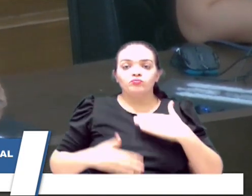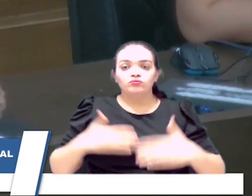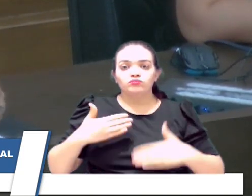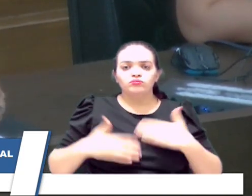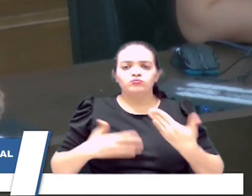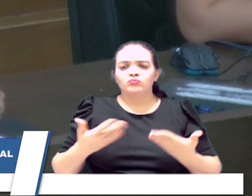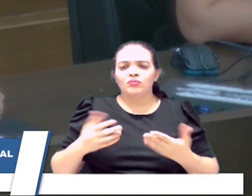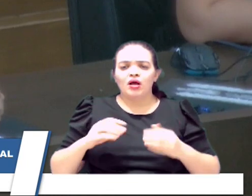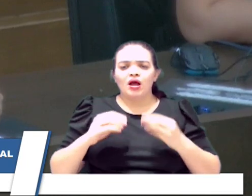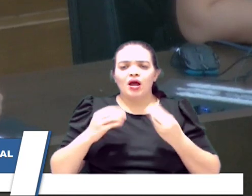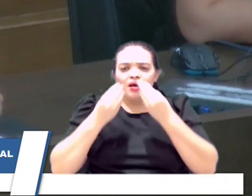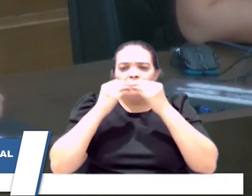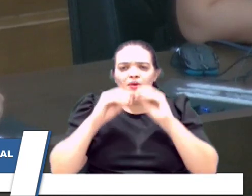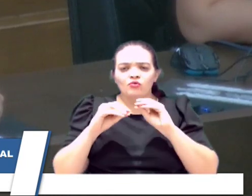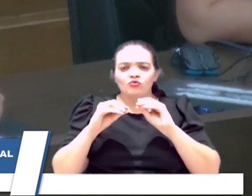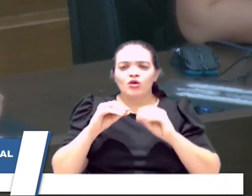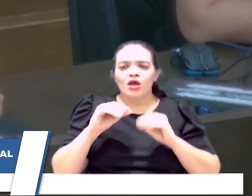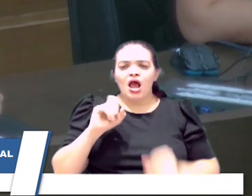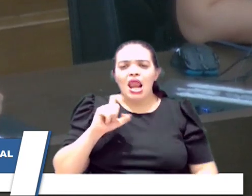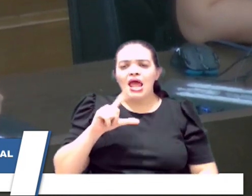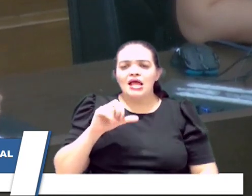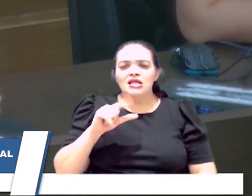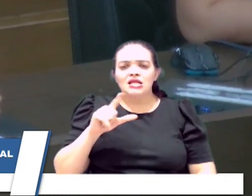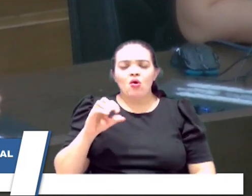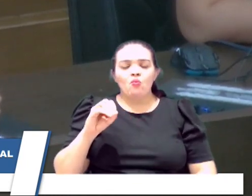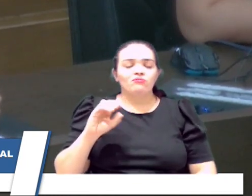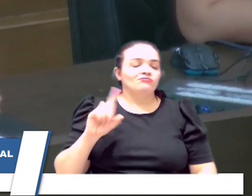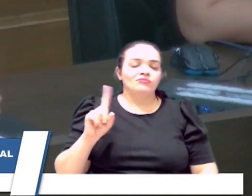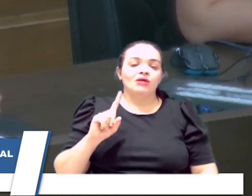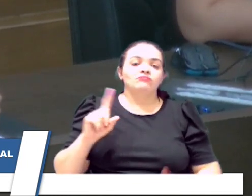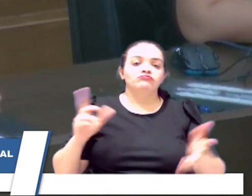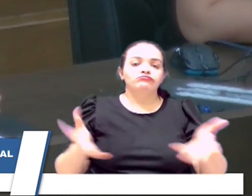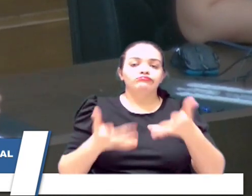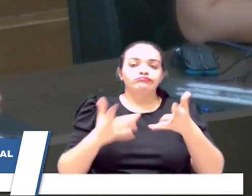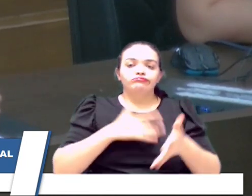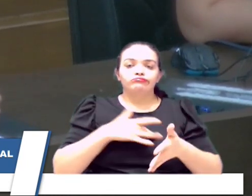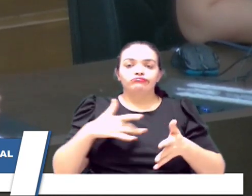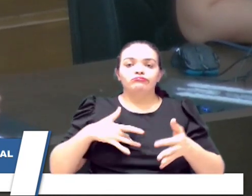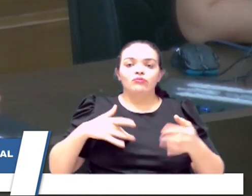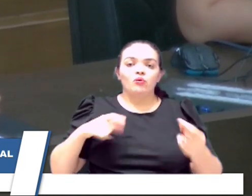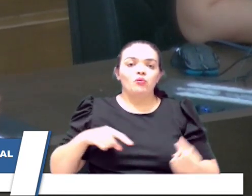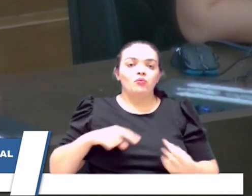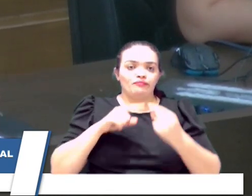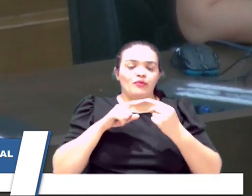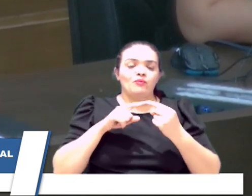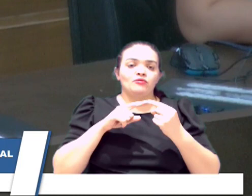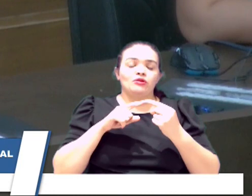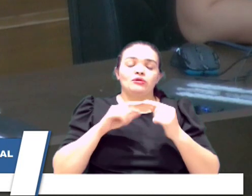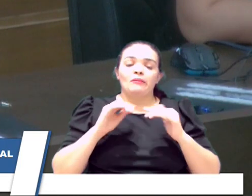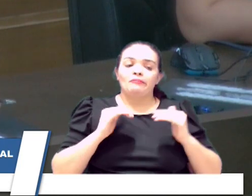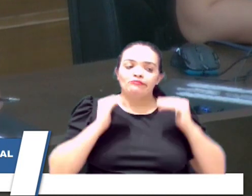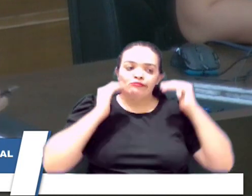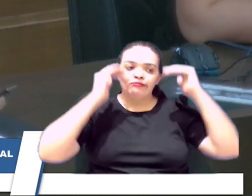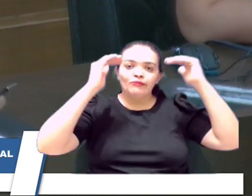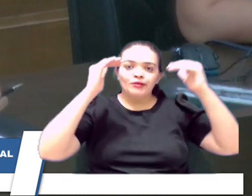autolesão. Mas aqui nem disso estamos falando, a gente está falando da promoção da saúde, de uma finalidade muito mais nobre e distinta.